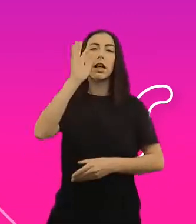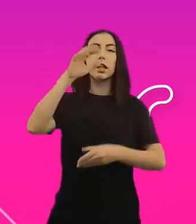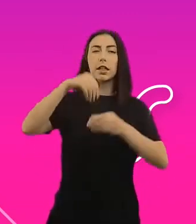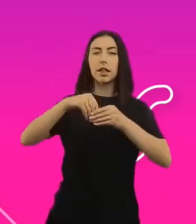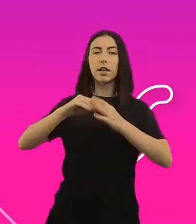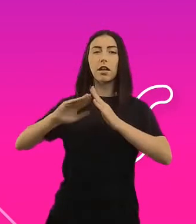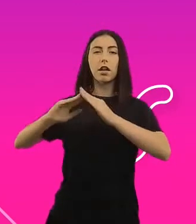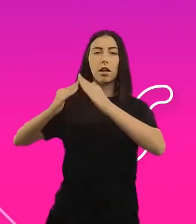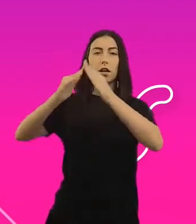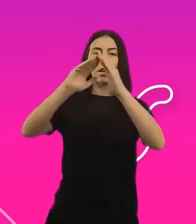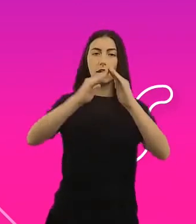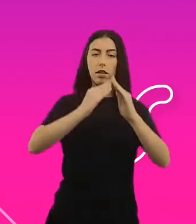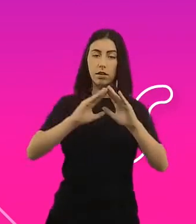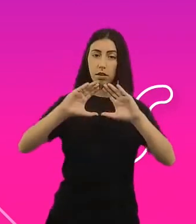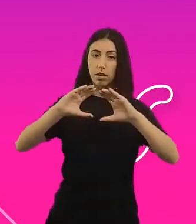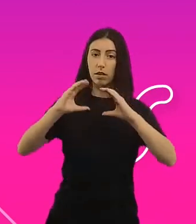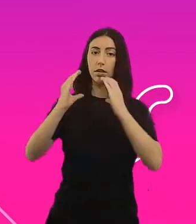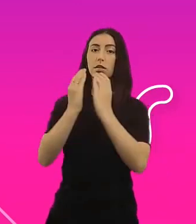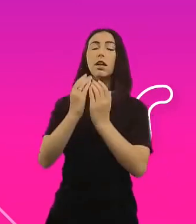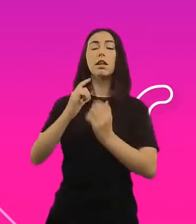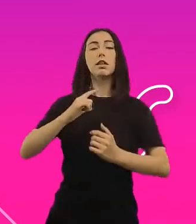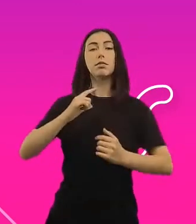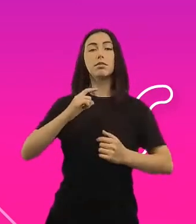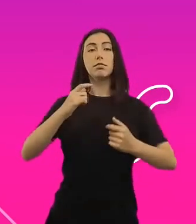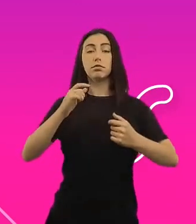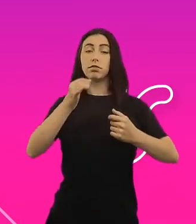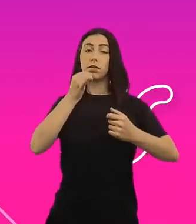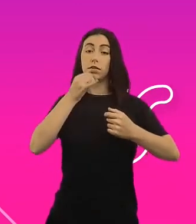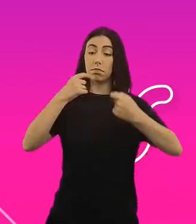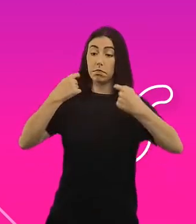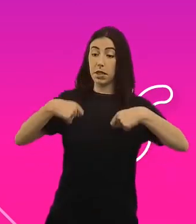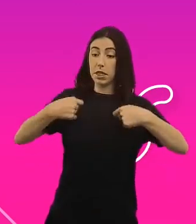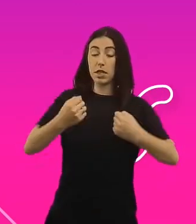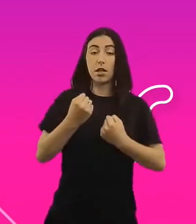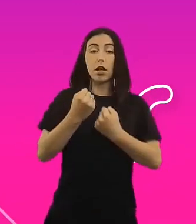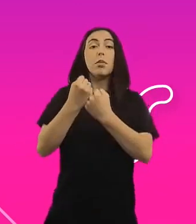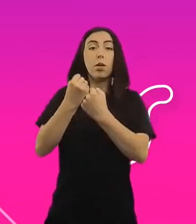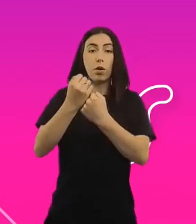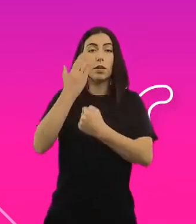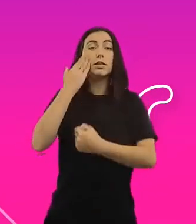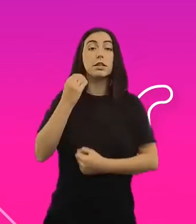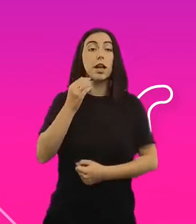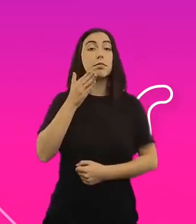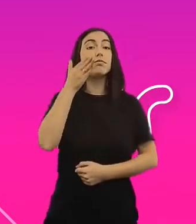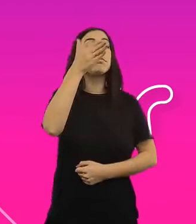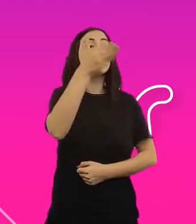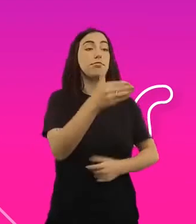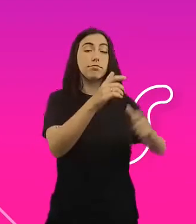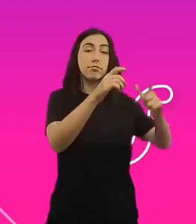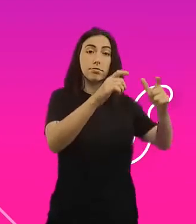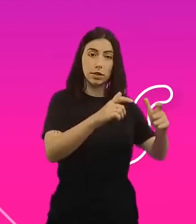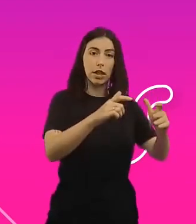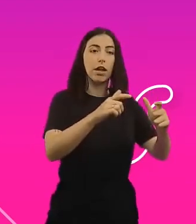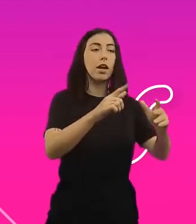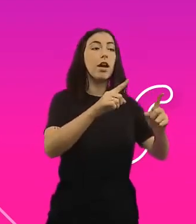tendo alguma necessidade de apoio, elas saibam aonde ir e tenham informação